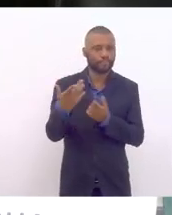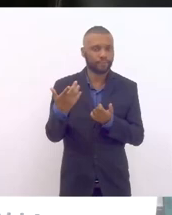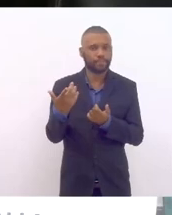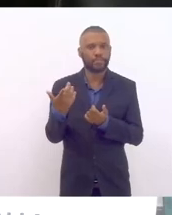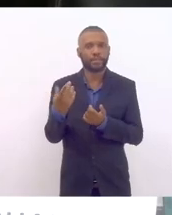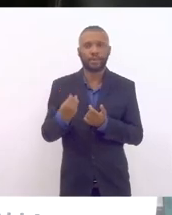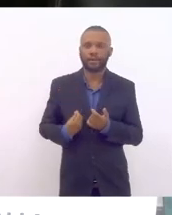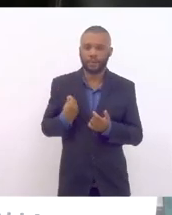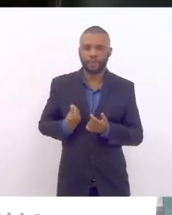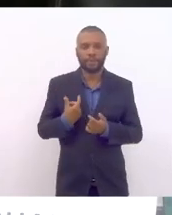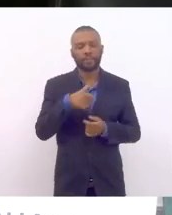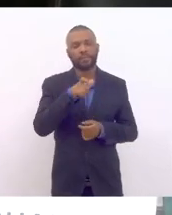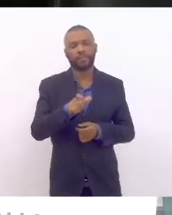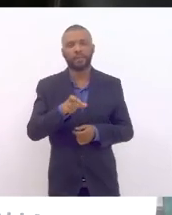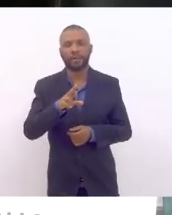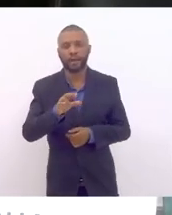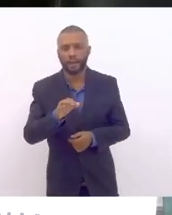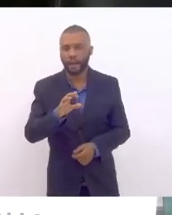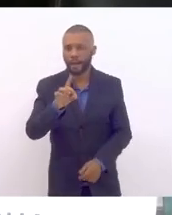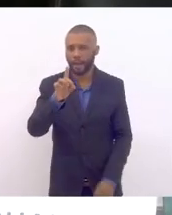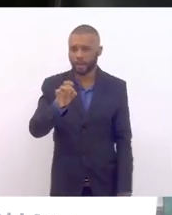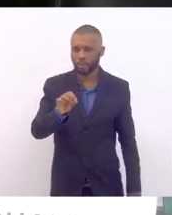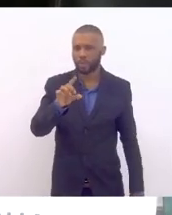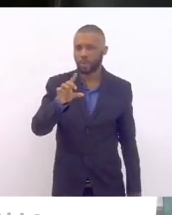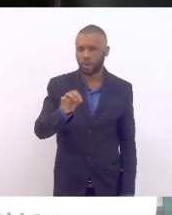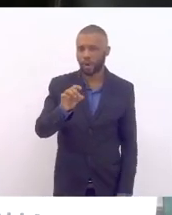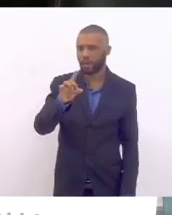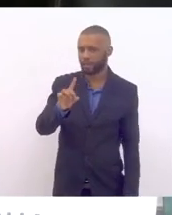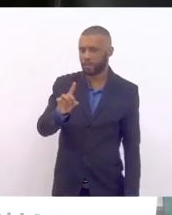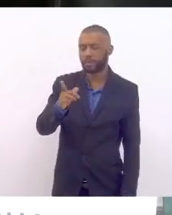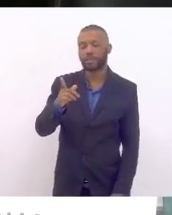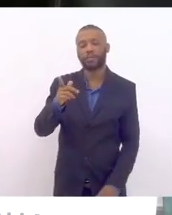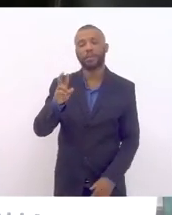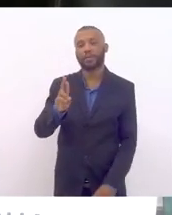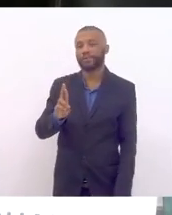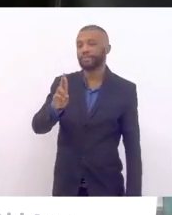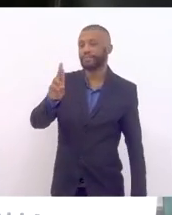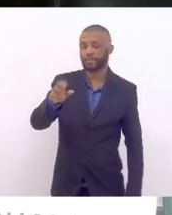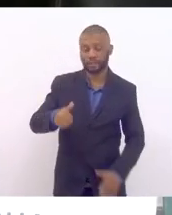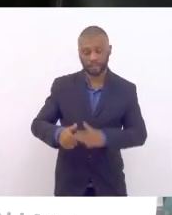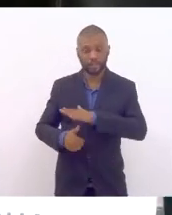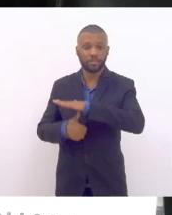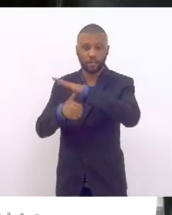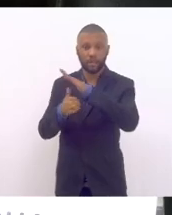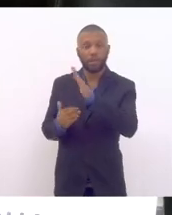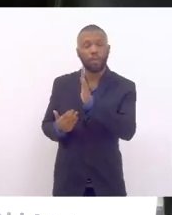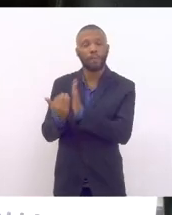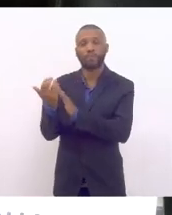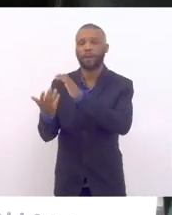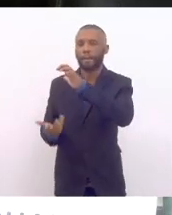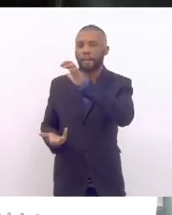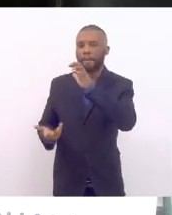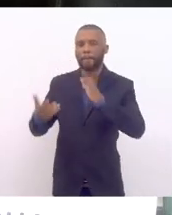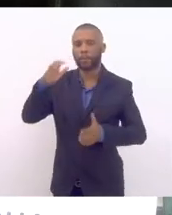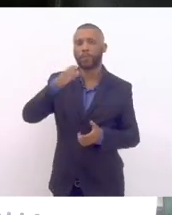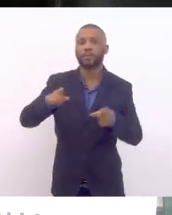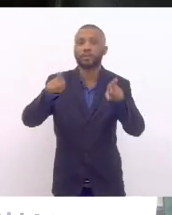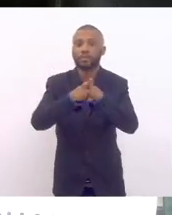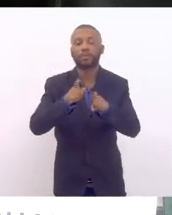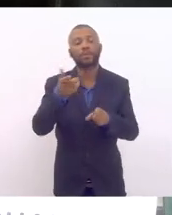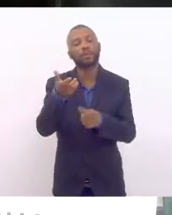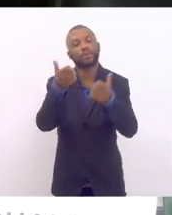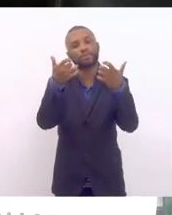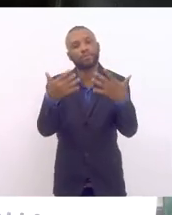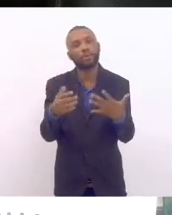presença do Ricardo Lodi na Reitoria e começou a dar essa virada e também queria destacar